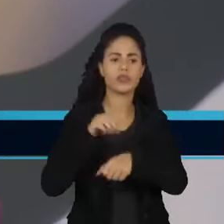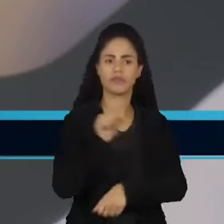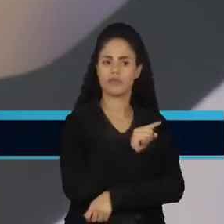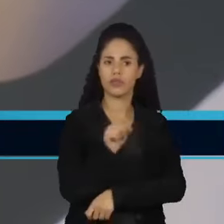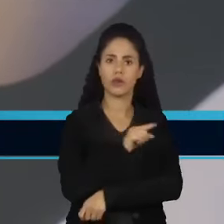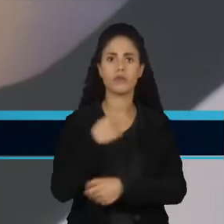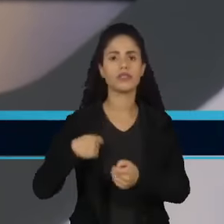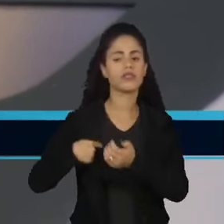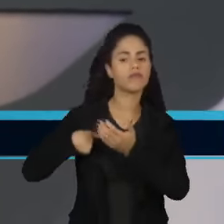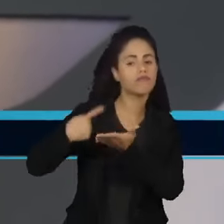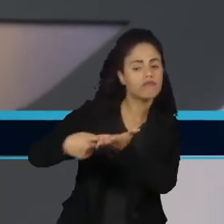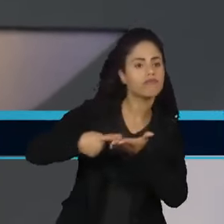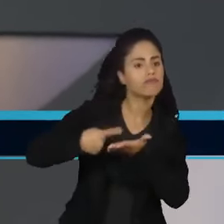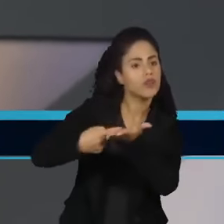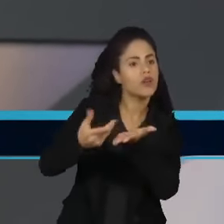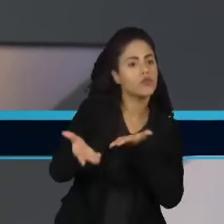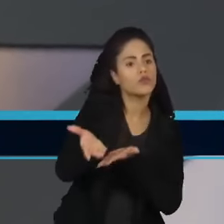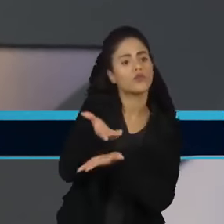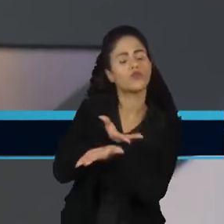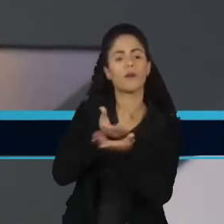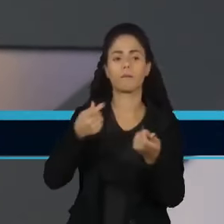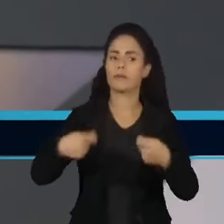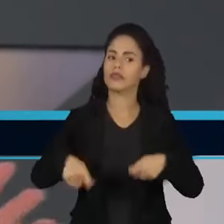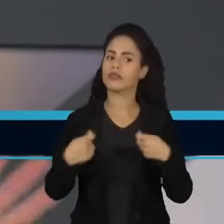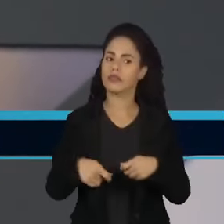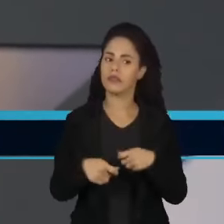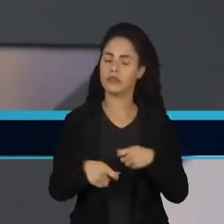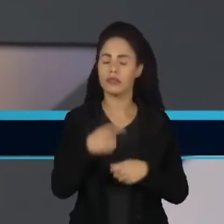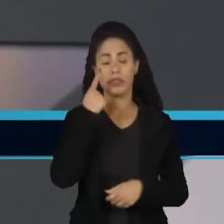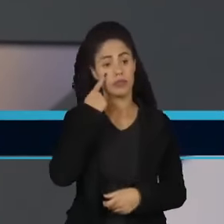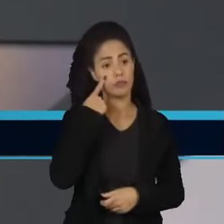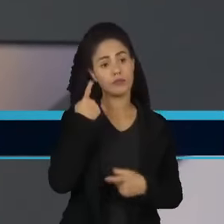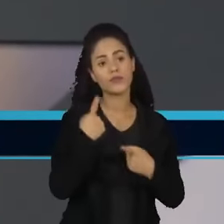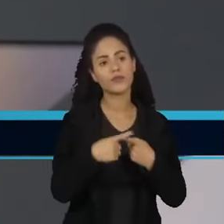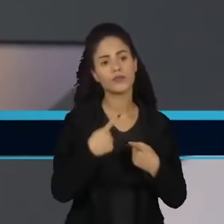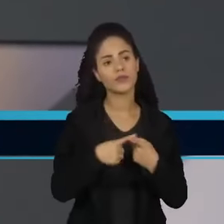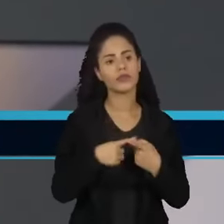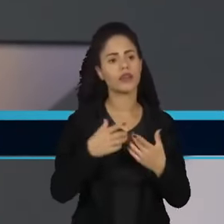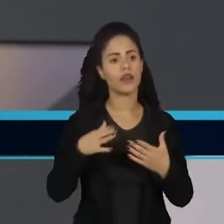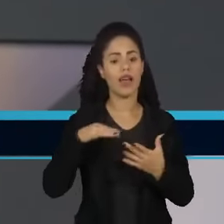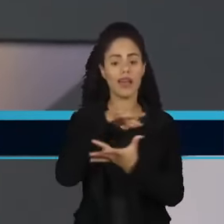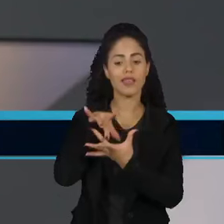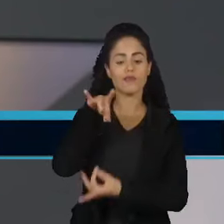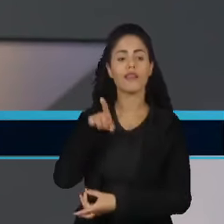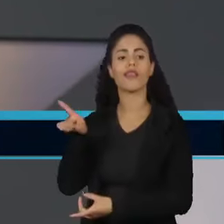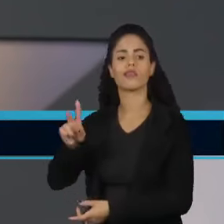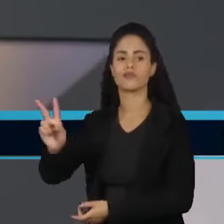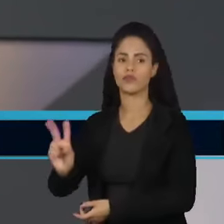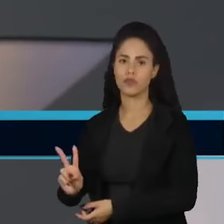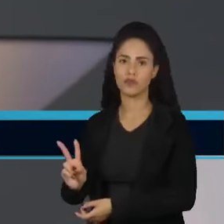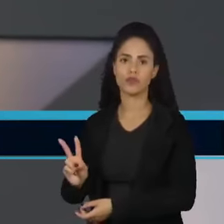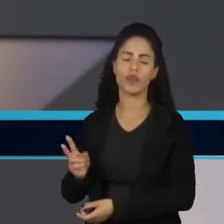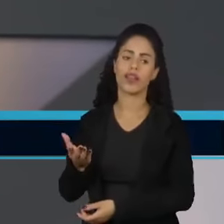tem como é que o país se posiciona, isso tem que ser valorizado, né? E, assim, eu acho que a democracia na Venezuela,